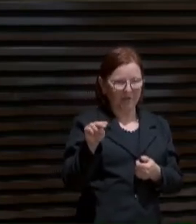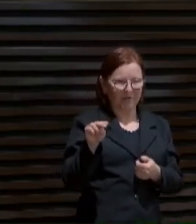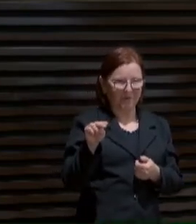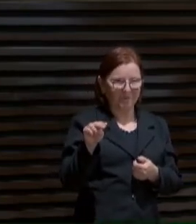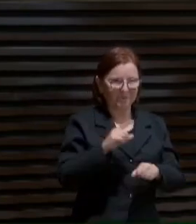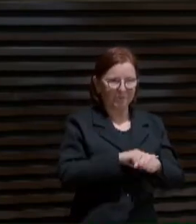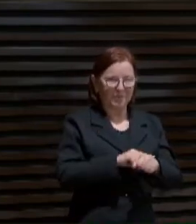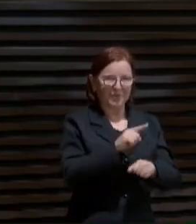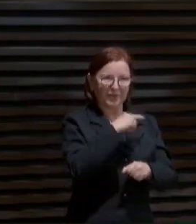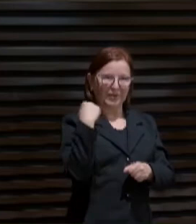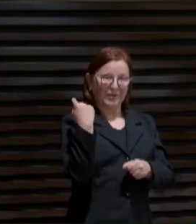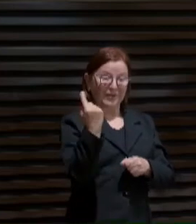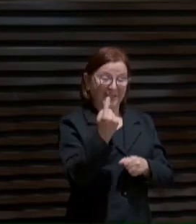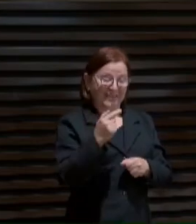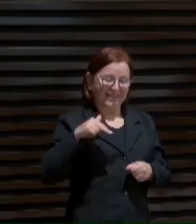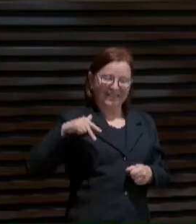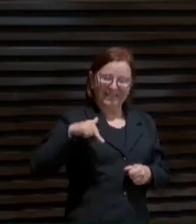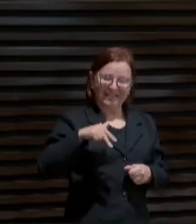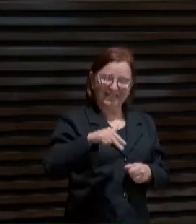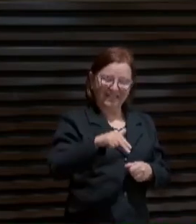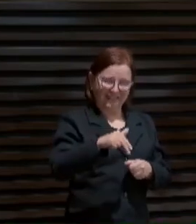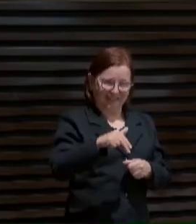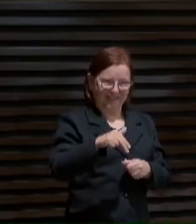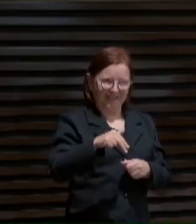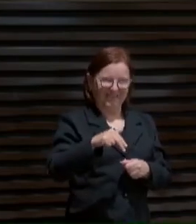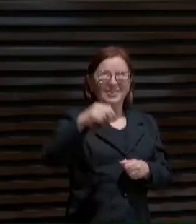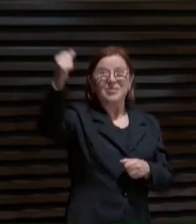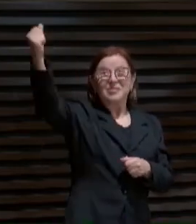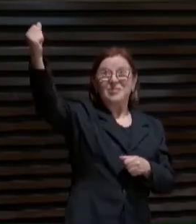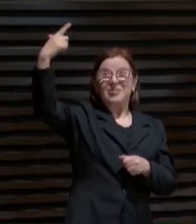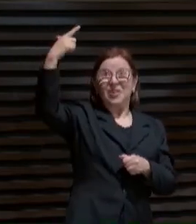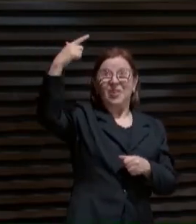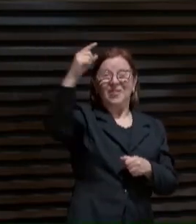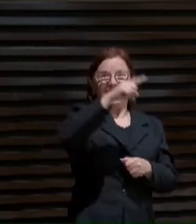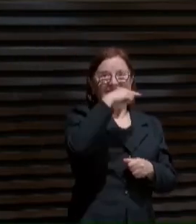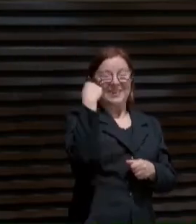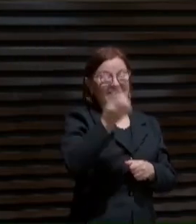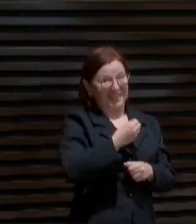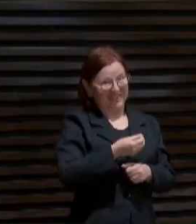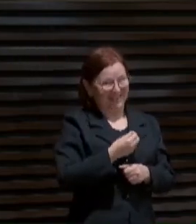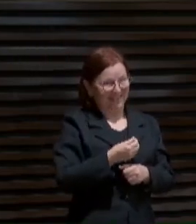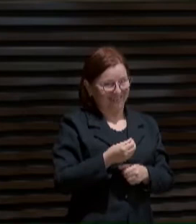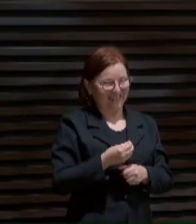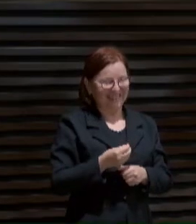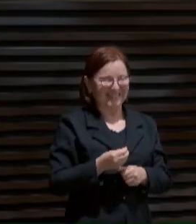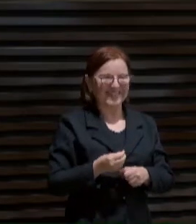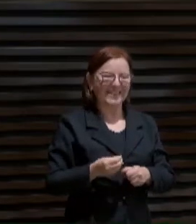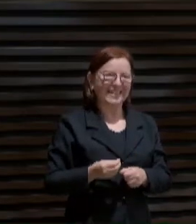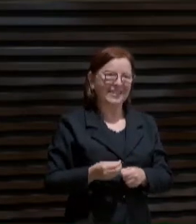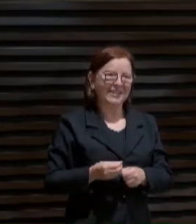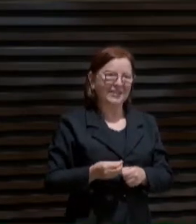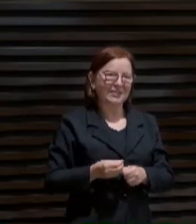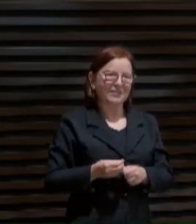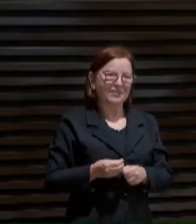caminhando tomando aquele sol nós temos o efeito disso sobre nossas vidas a mesma maneira que aquilo que nós usamos